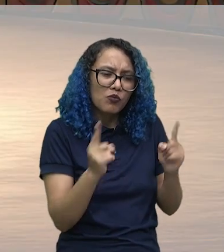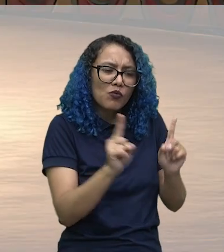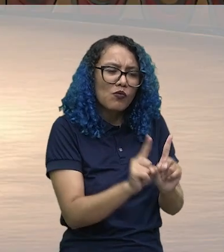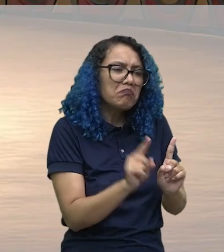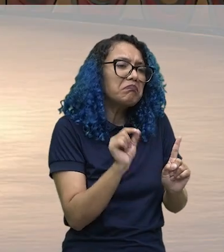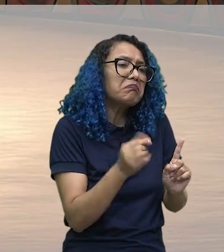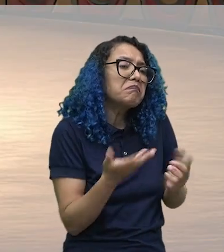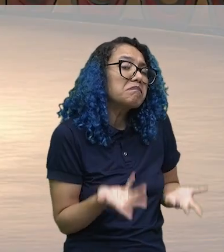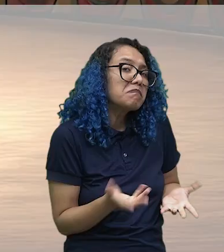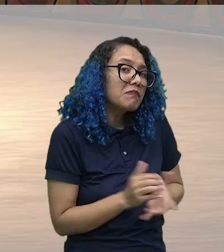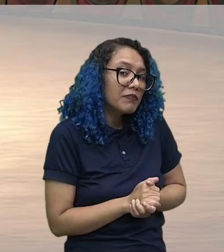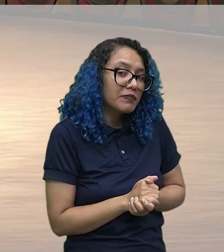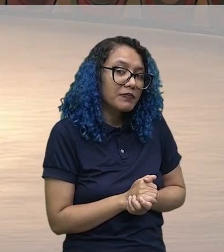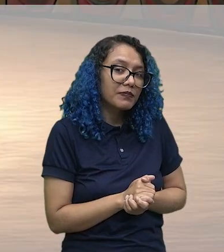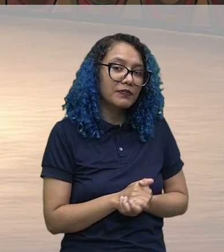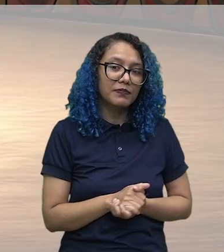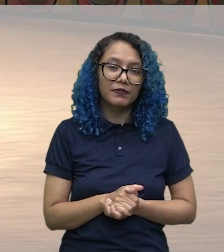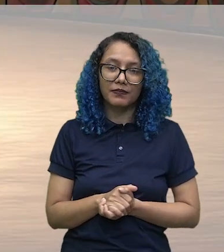seu par?